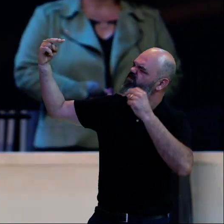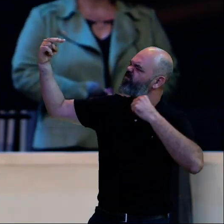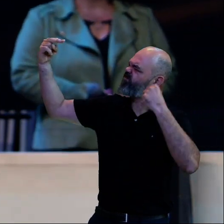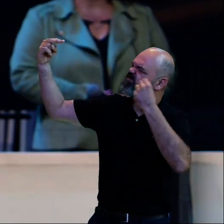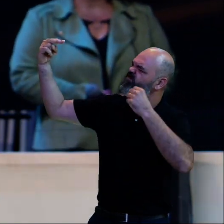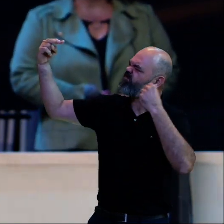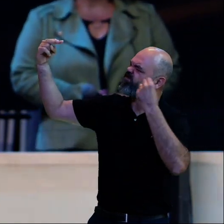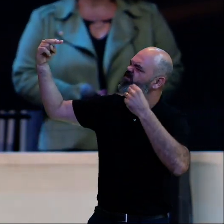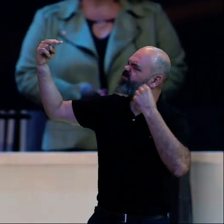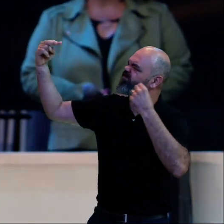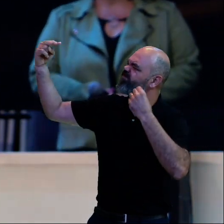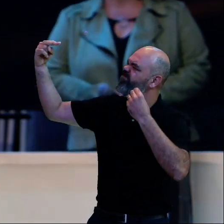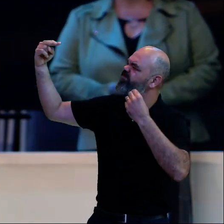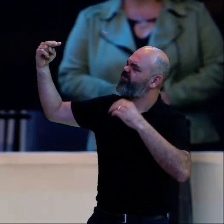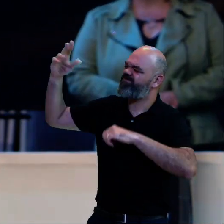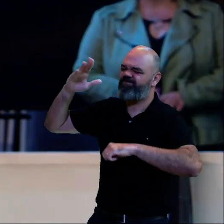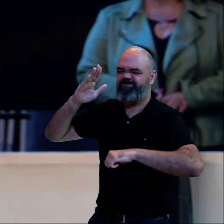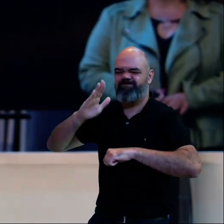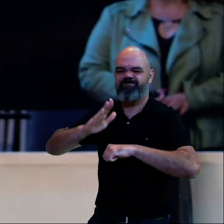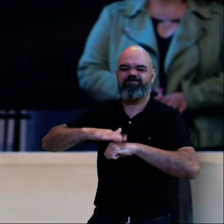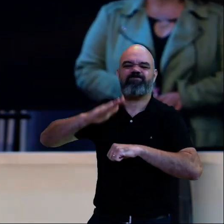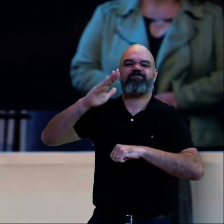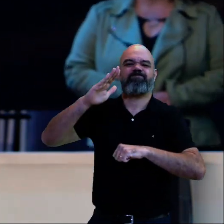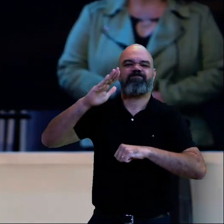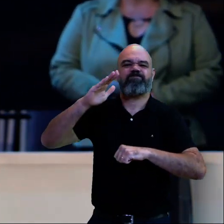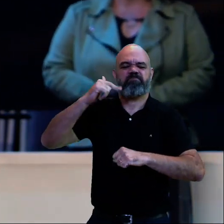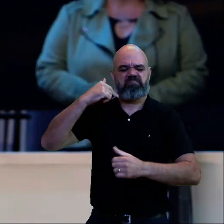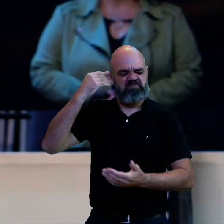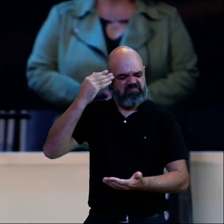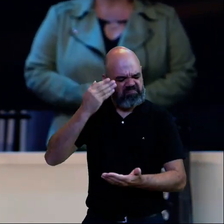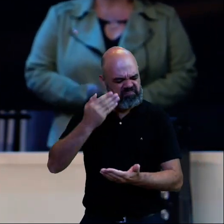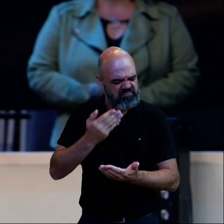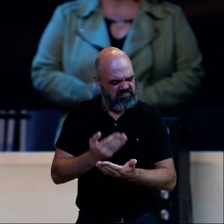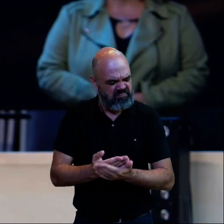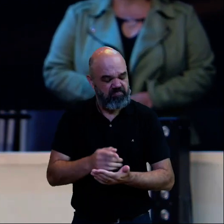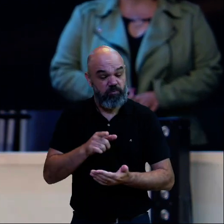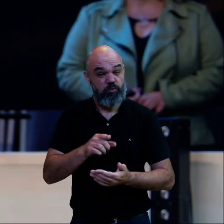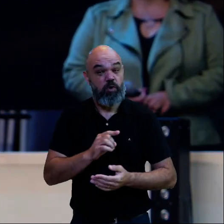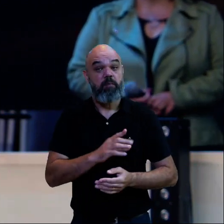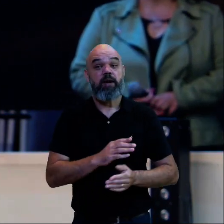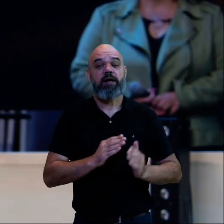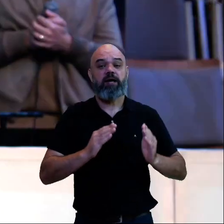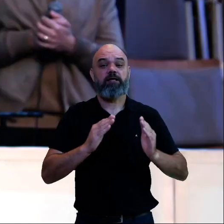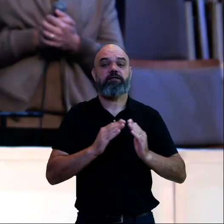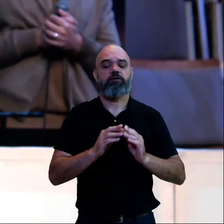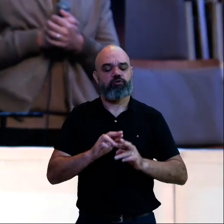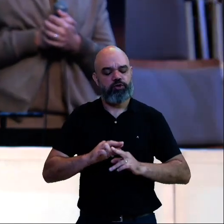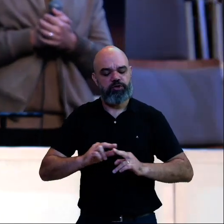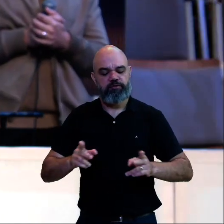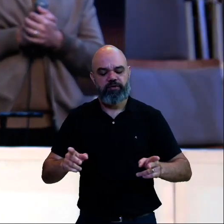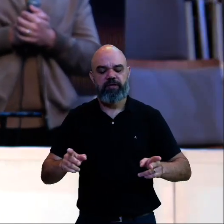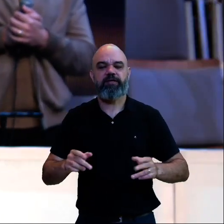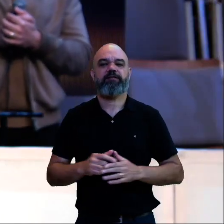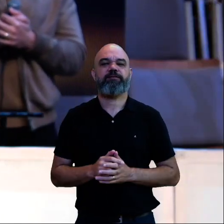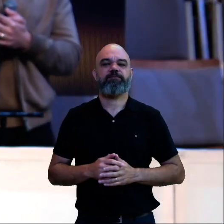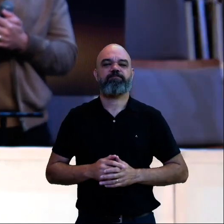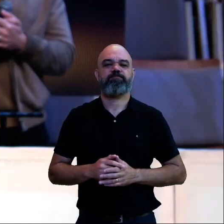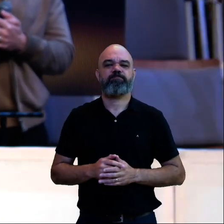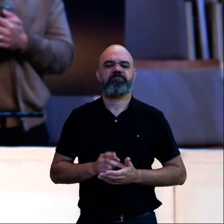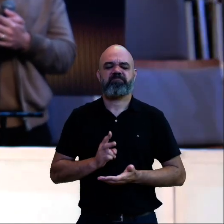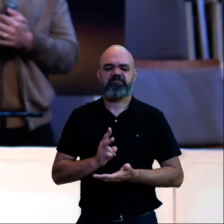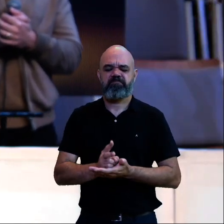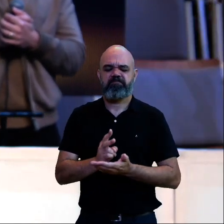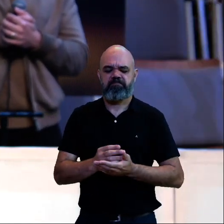pode ter certeza que você vai sair diferente de como você chegou. Todas as vezes que abrimos o